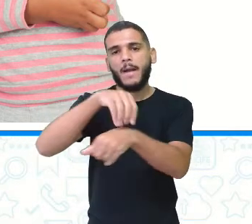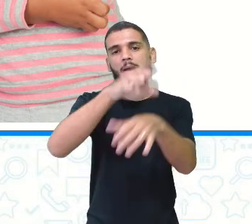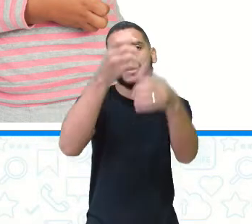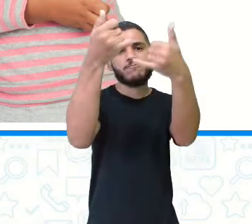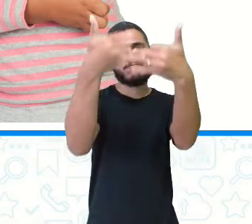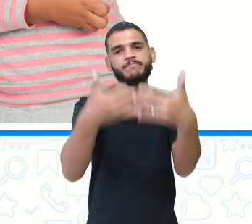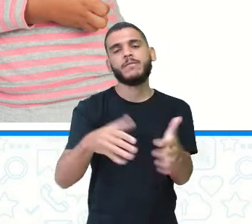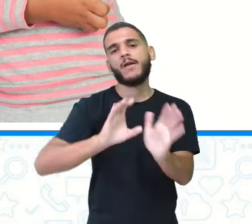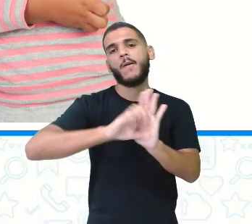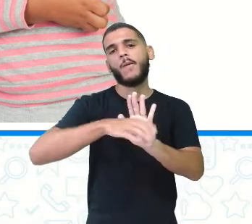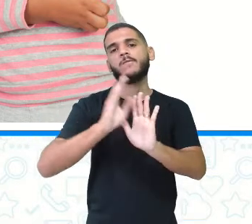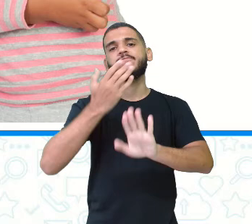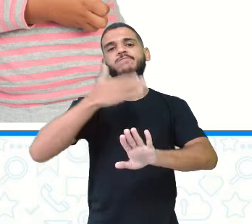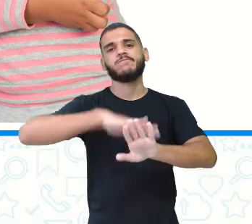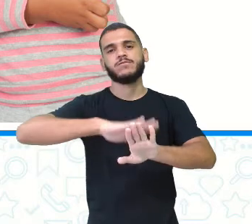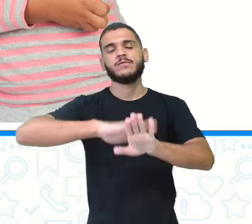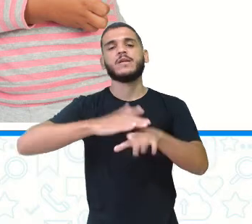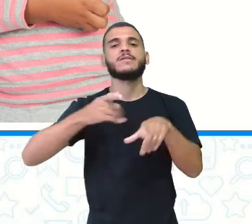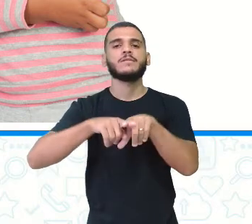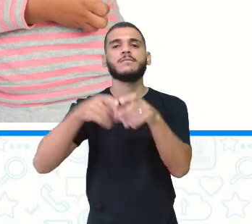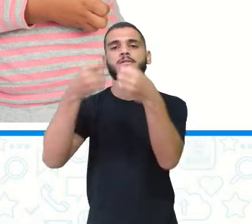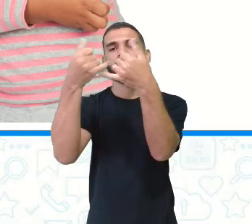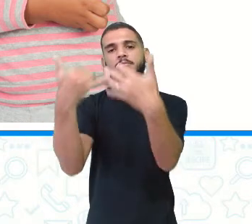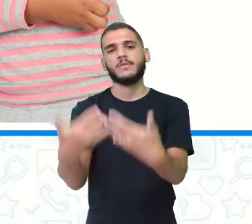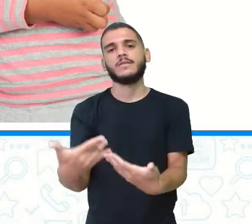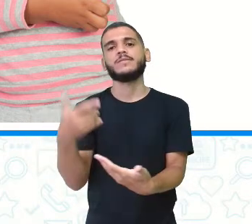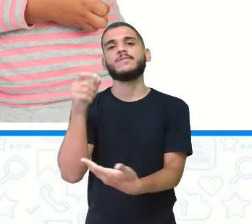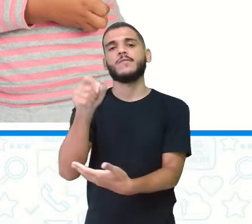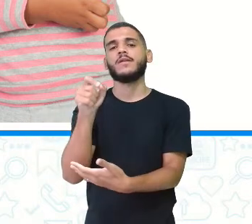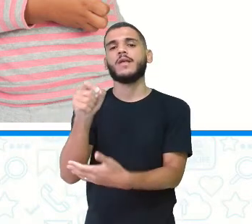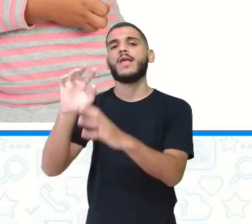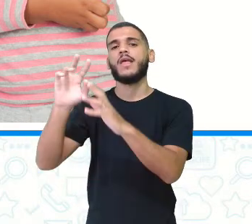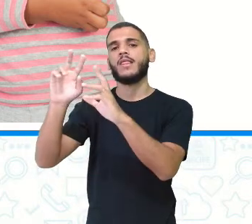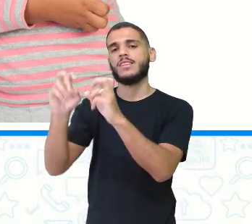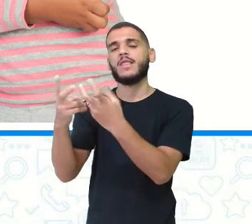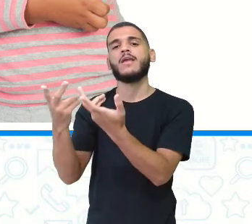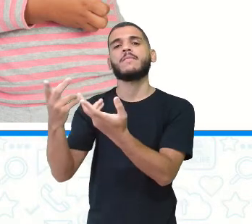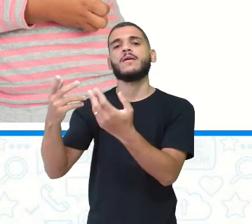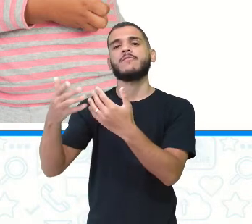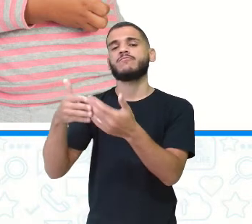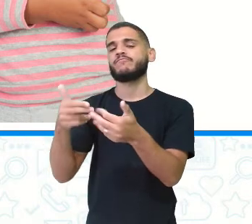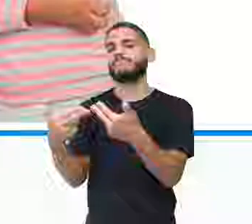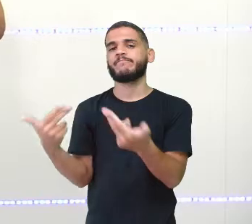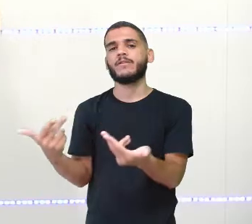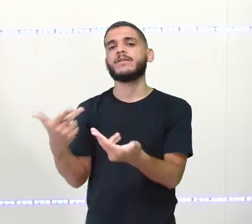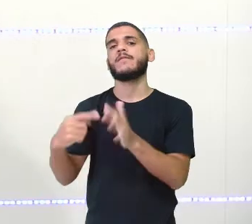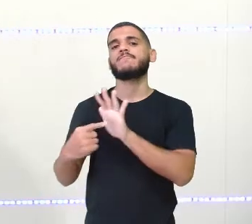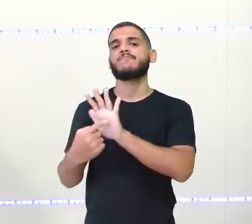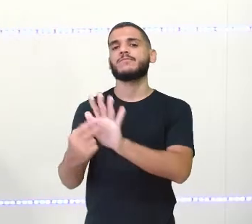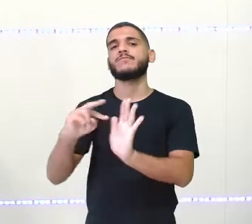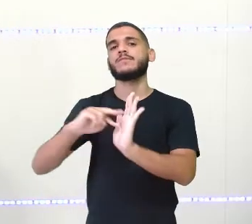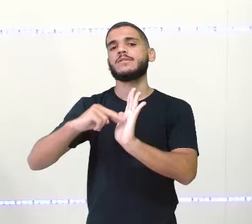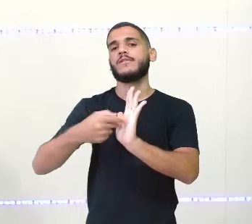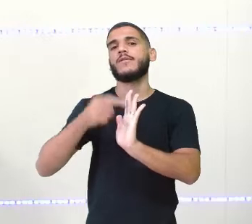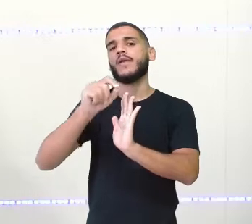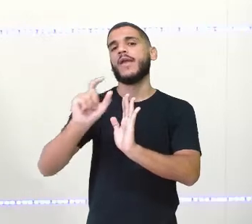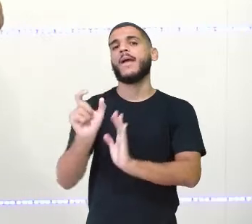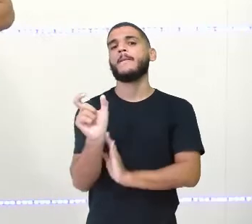um conceito, dar definições para um determinado termo ou apresentar o significado de uma